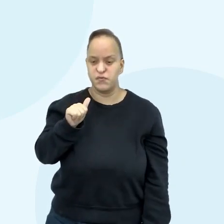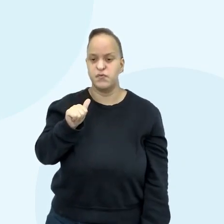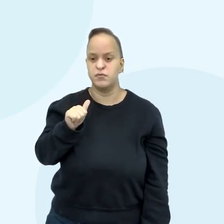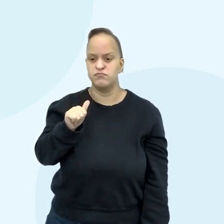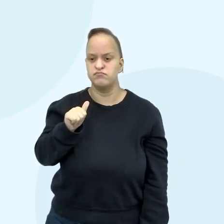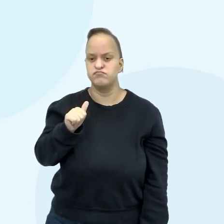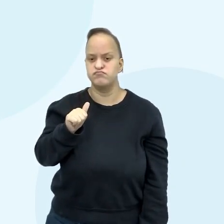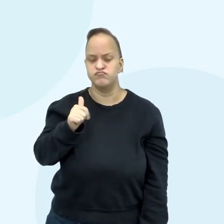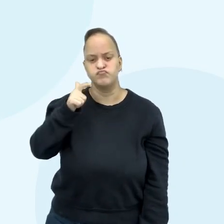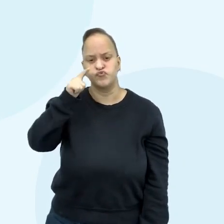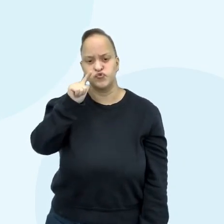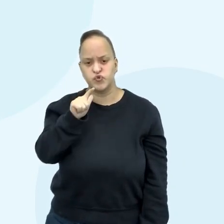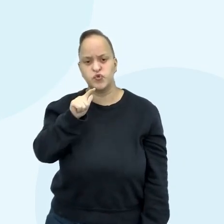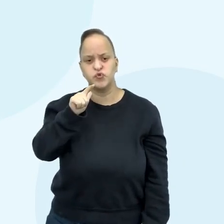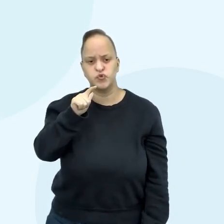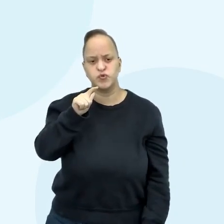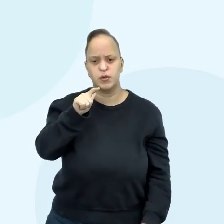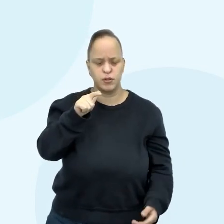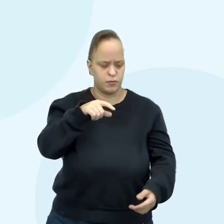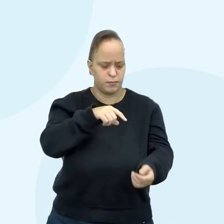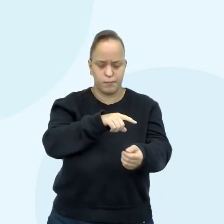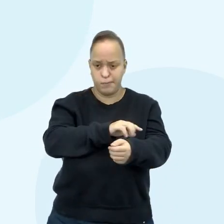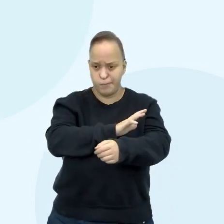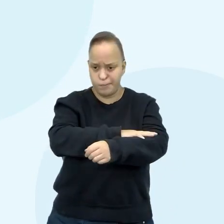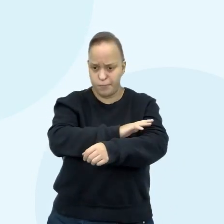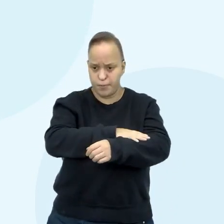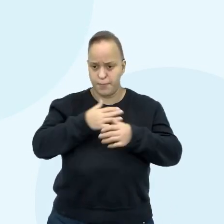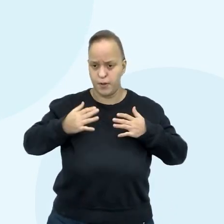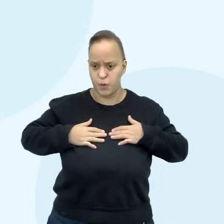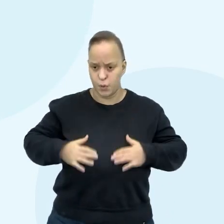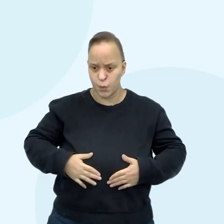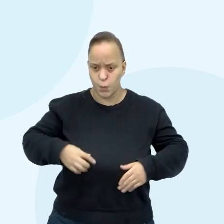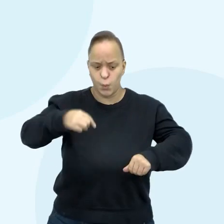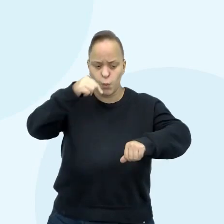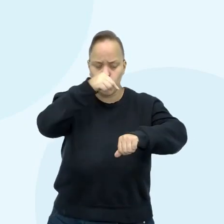conseguem atravessar com facilidade a pele humana, né?